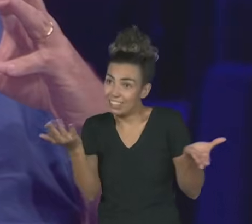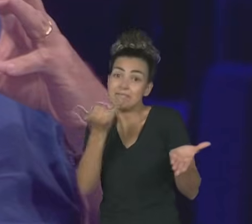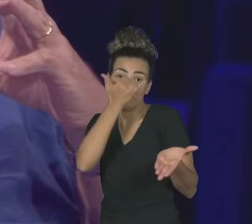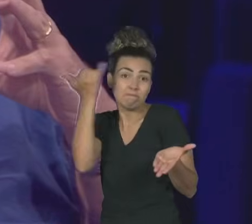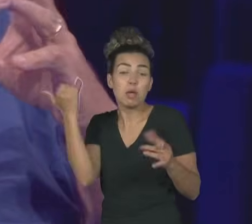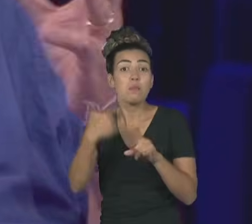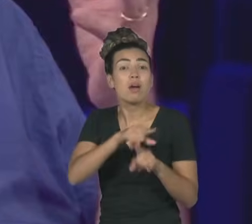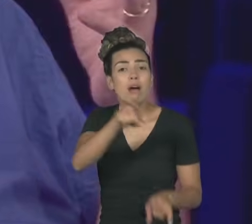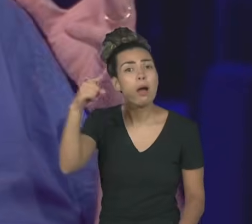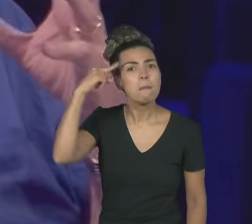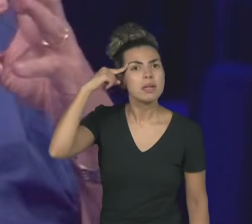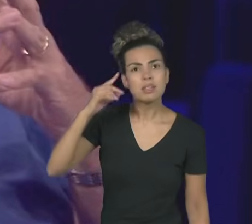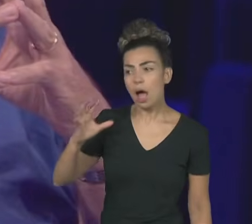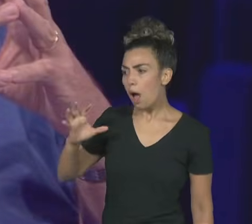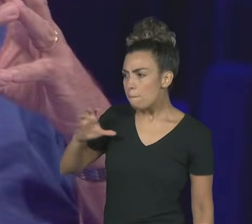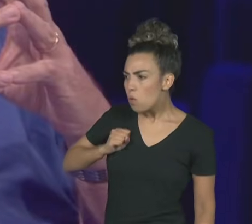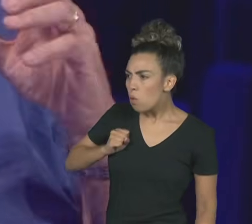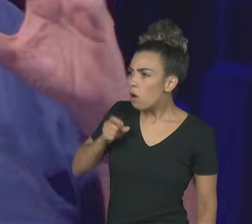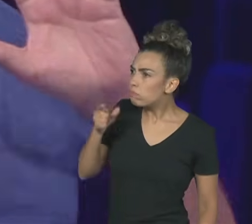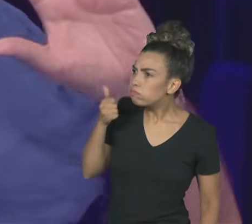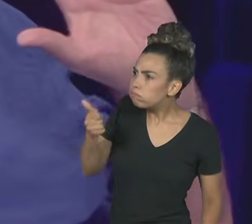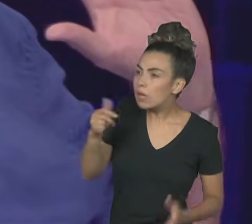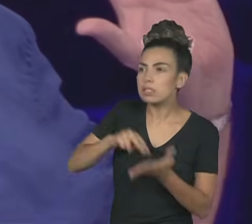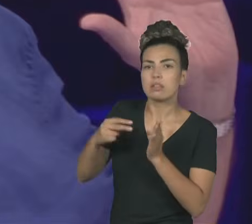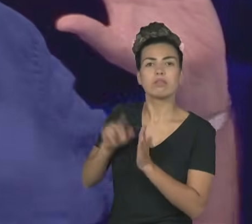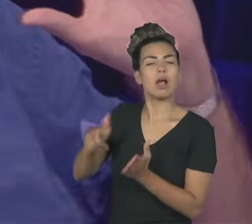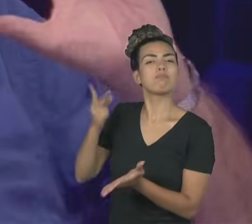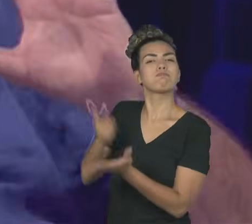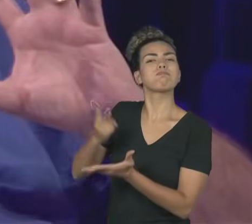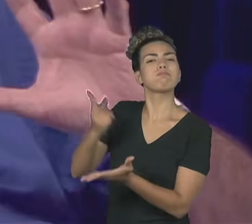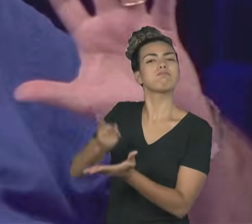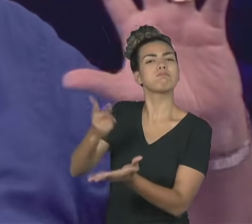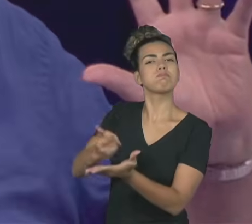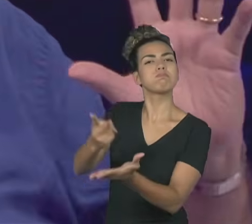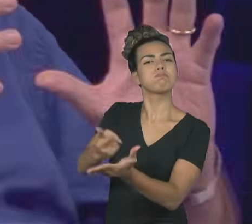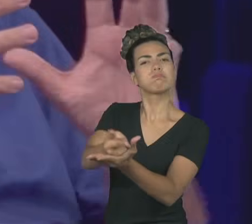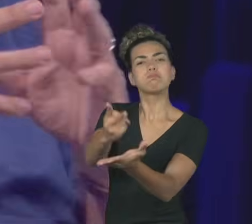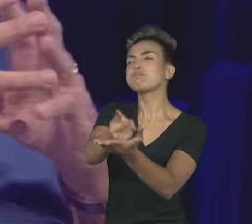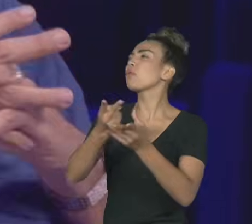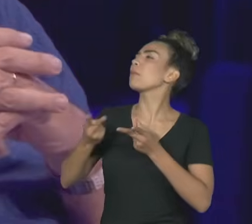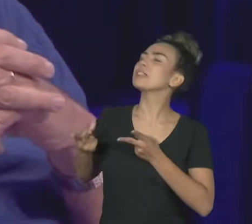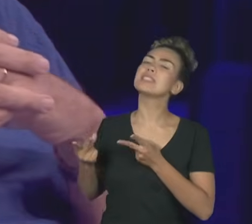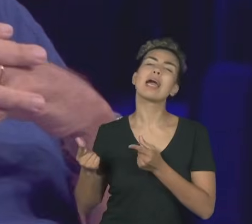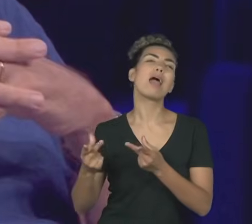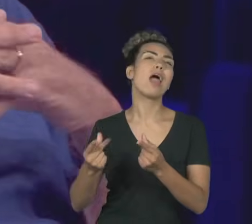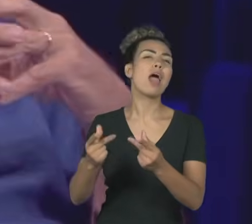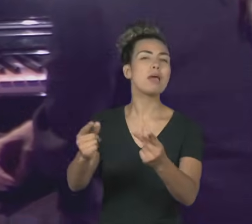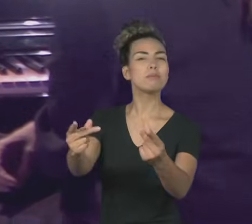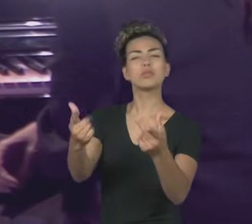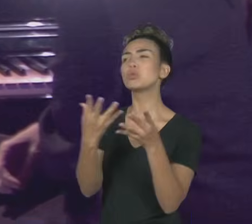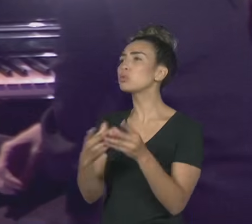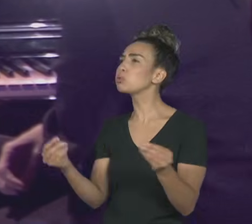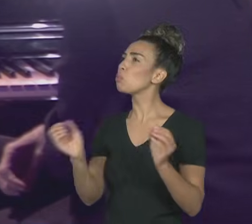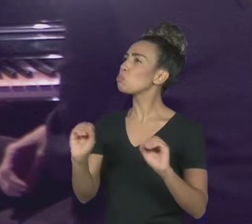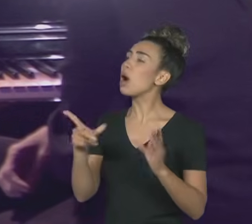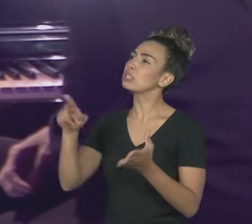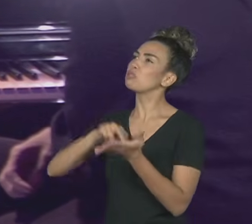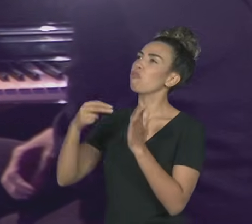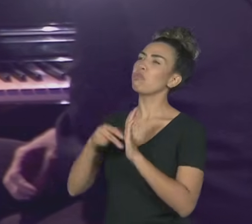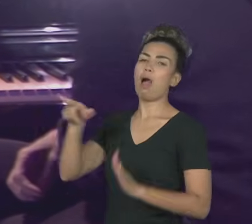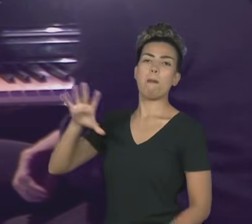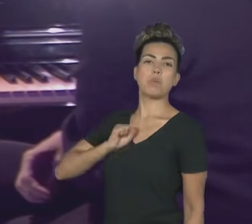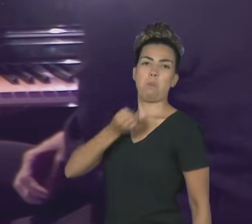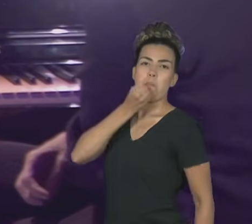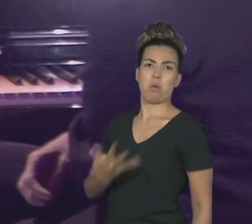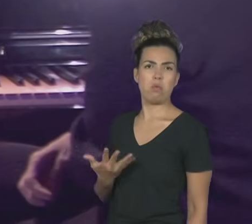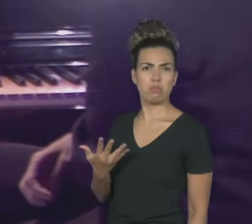amor bom é aquele que continua. Né, é aquele que é eterno, né, aquele que não tem fim. Mas se você olhar com um pouco mais